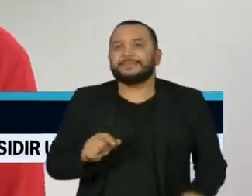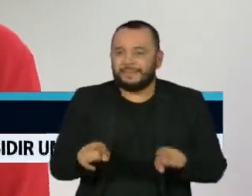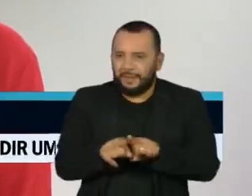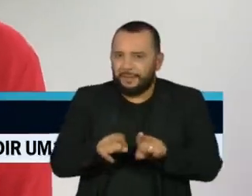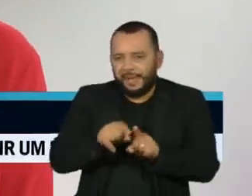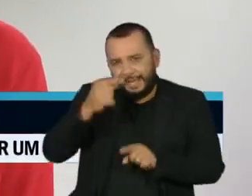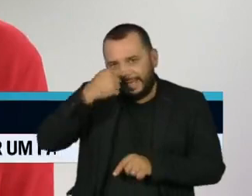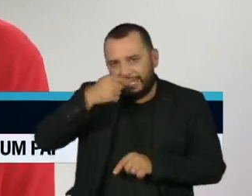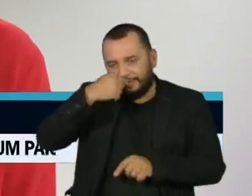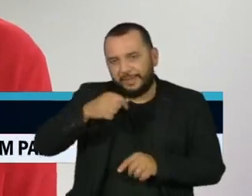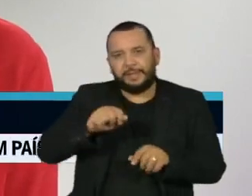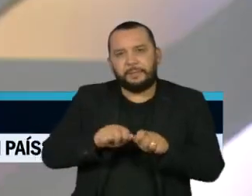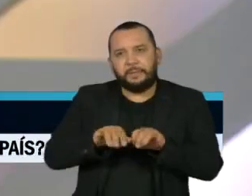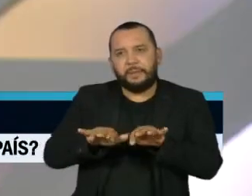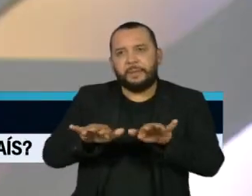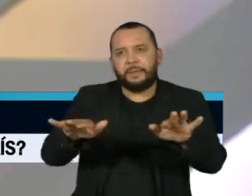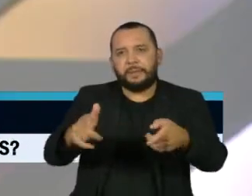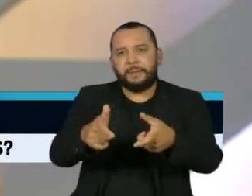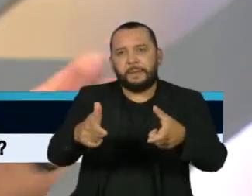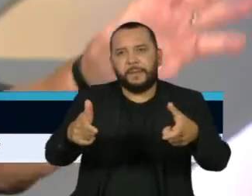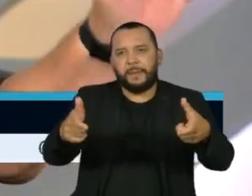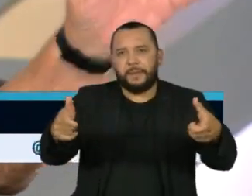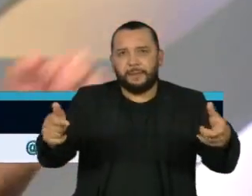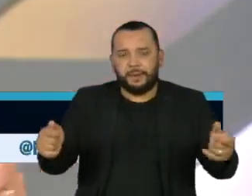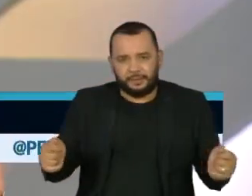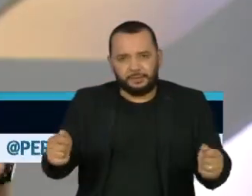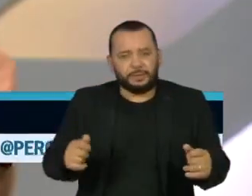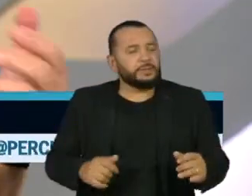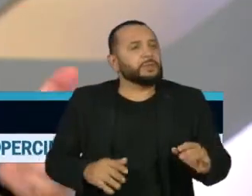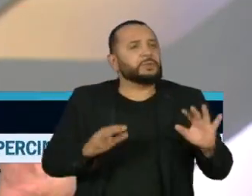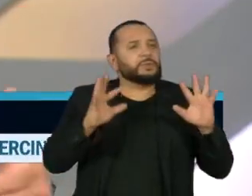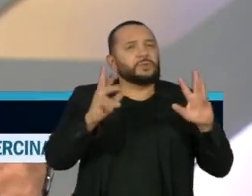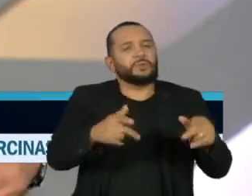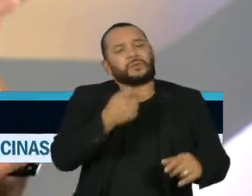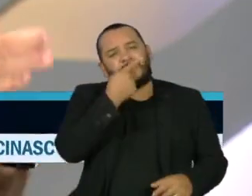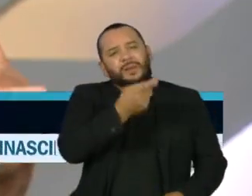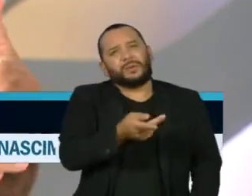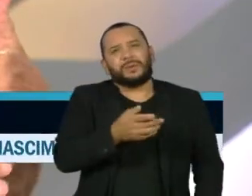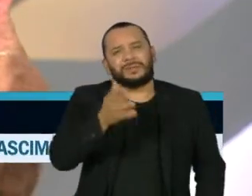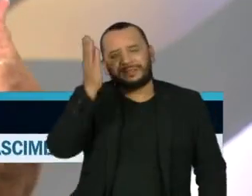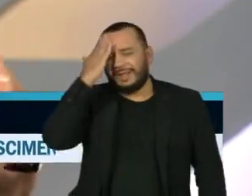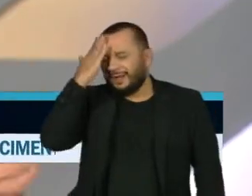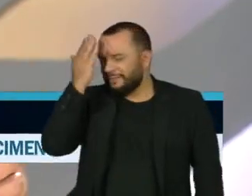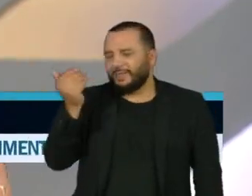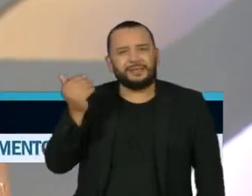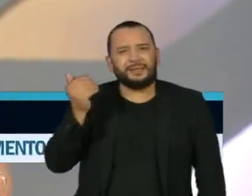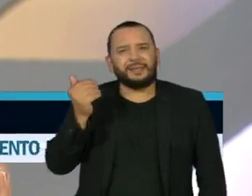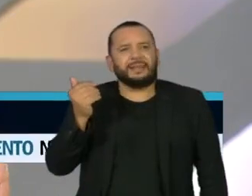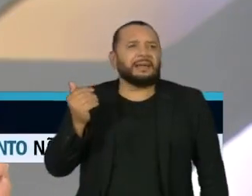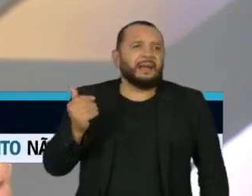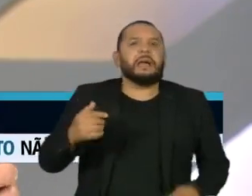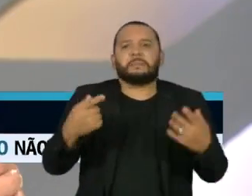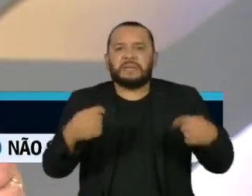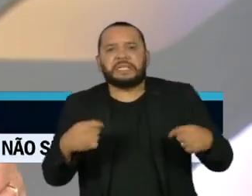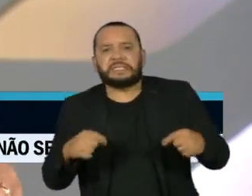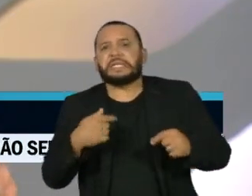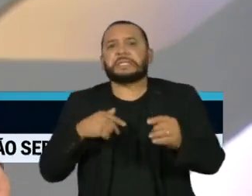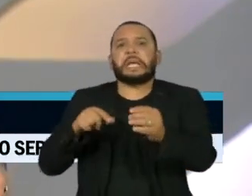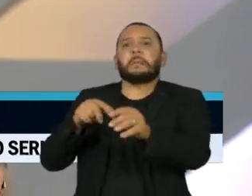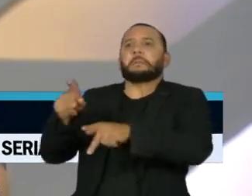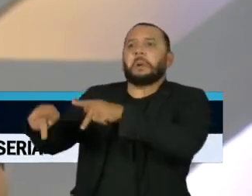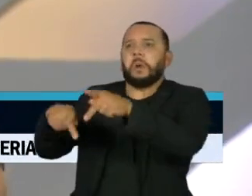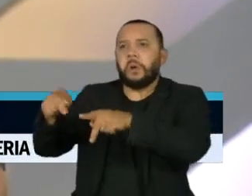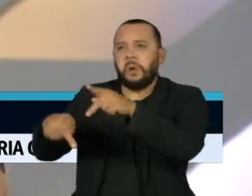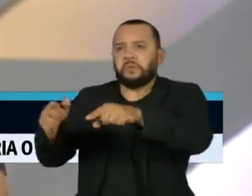porque uma minoria faz isso e o que toda essa pirotecnia que foi feita da de fazer ter que fazer consulta